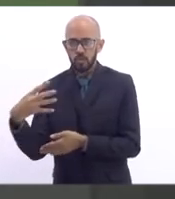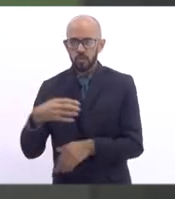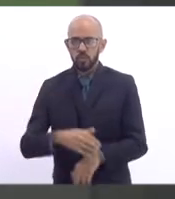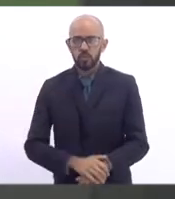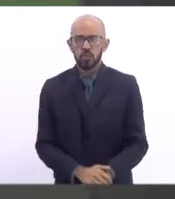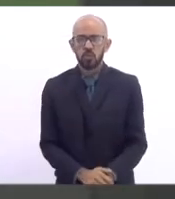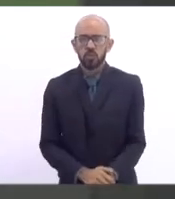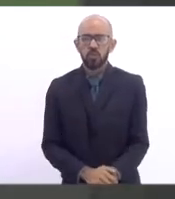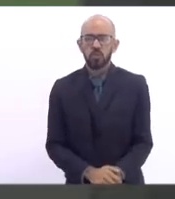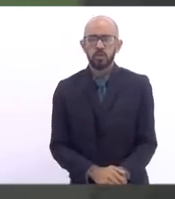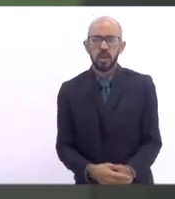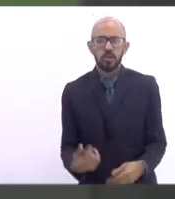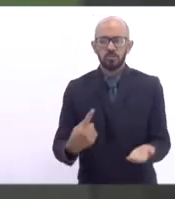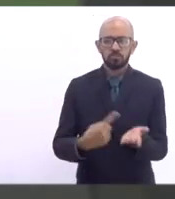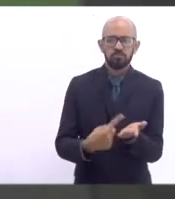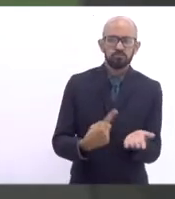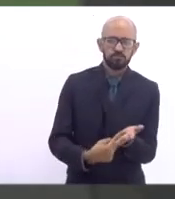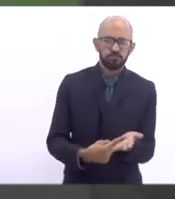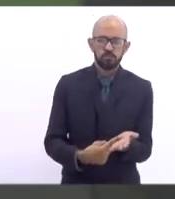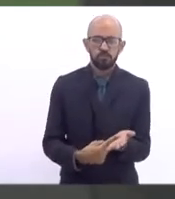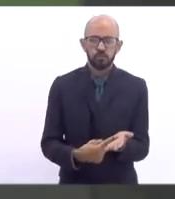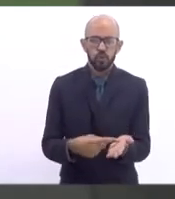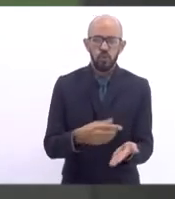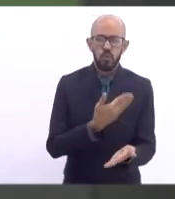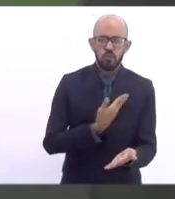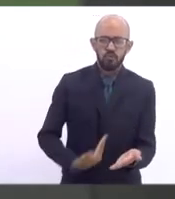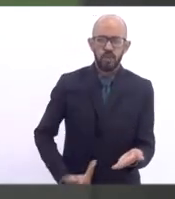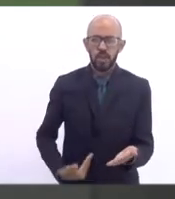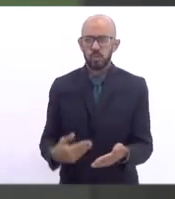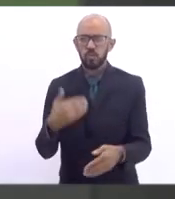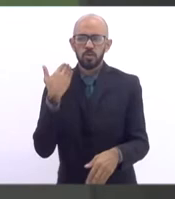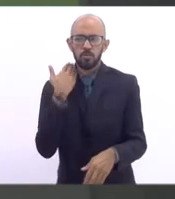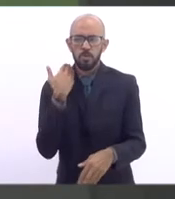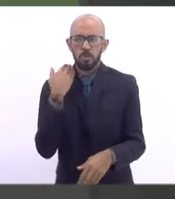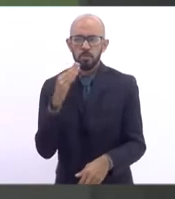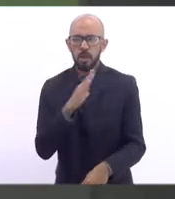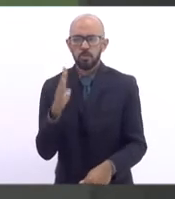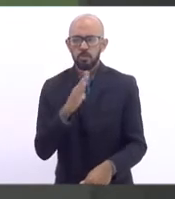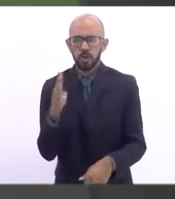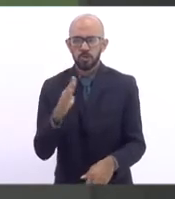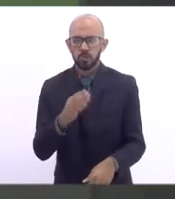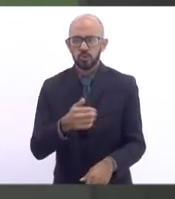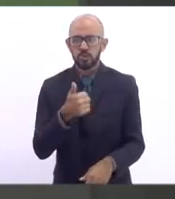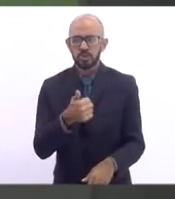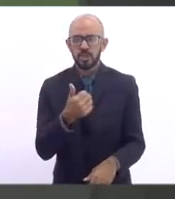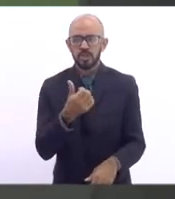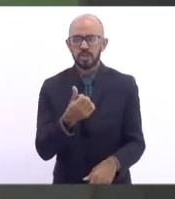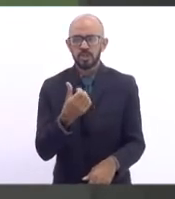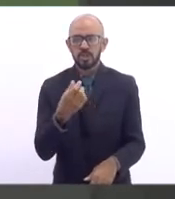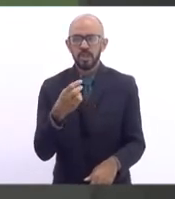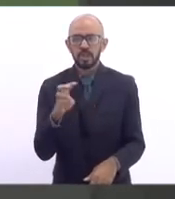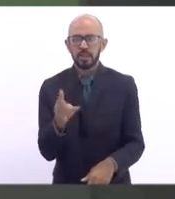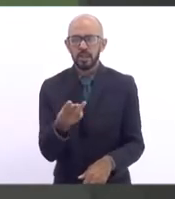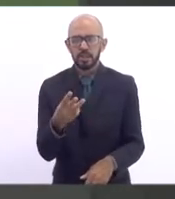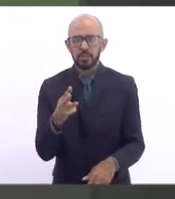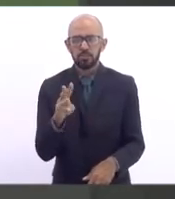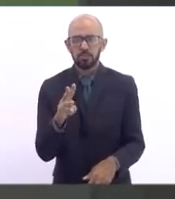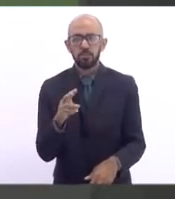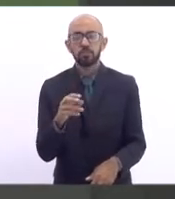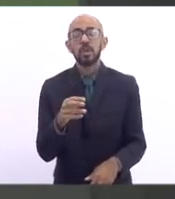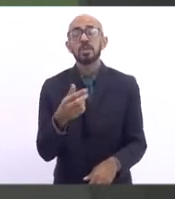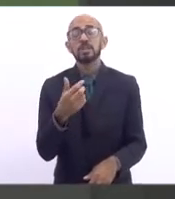celebrado entre o estado não e o Banco do Brasil no valor de 163 milhões notificação também